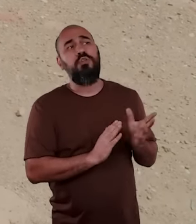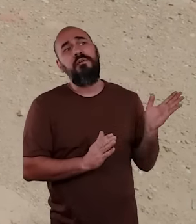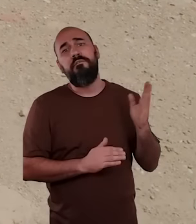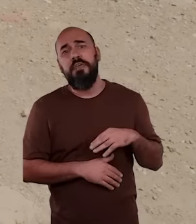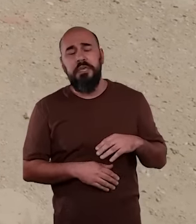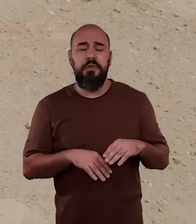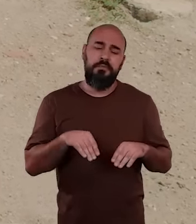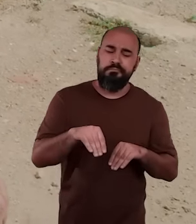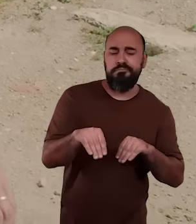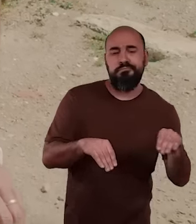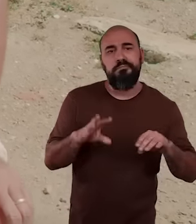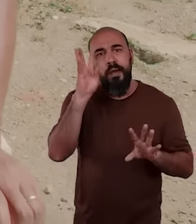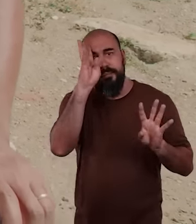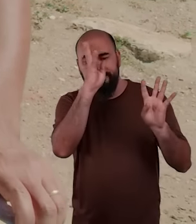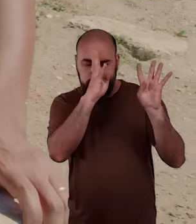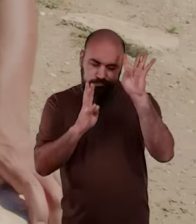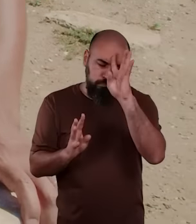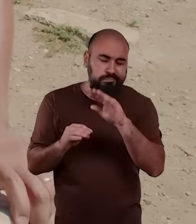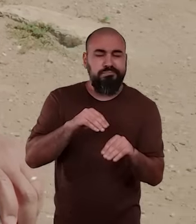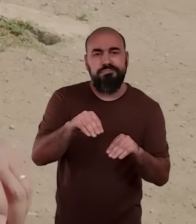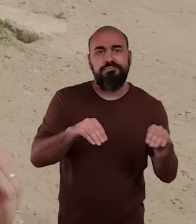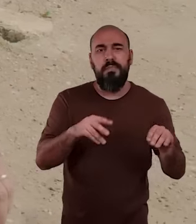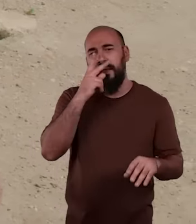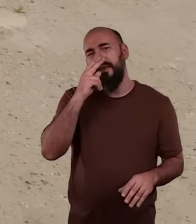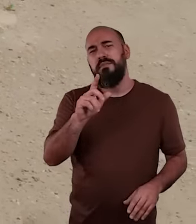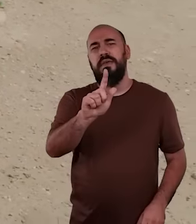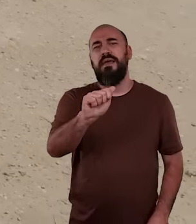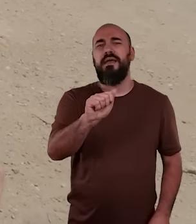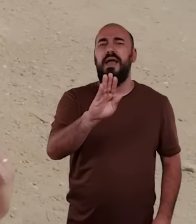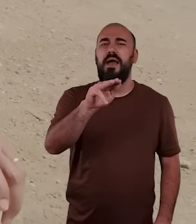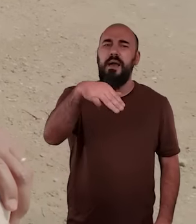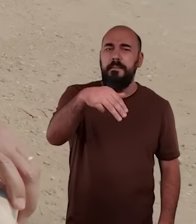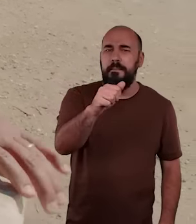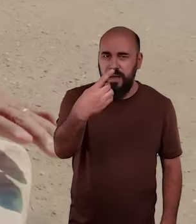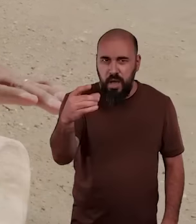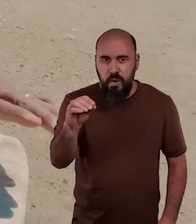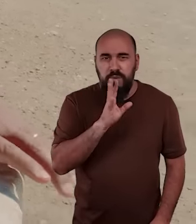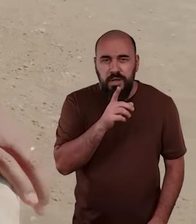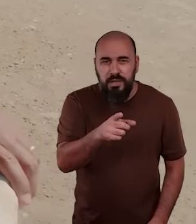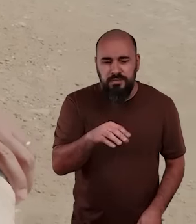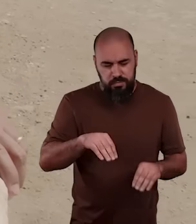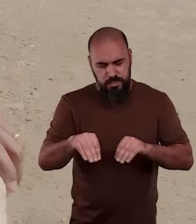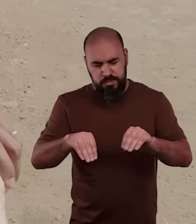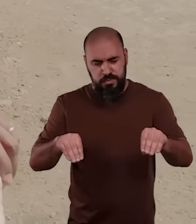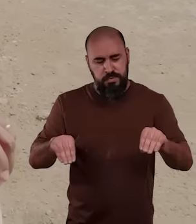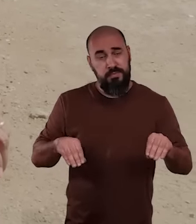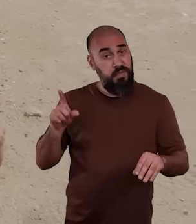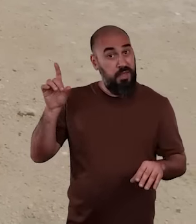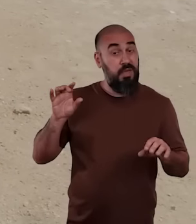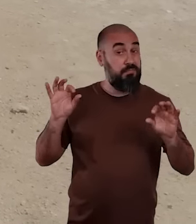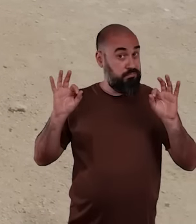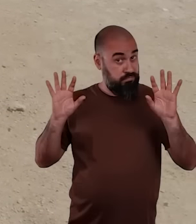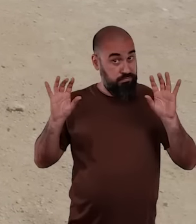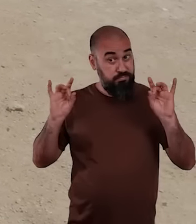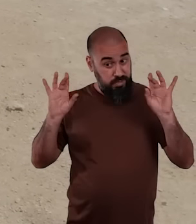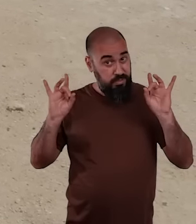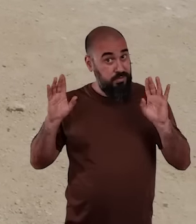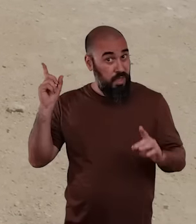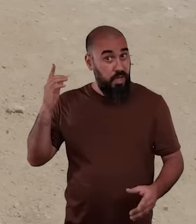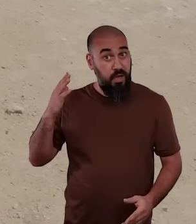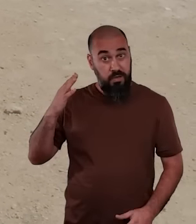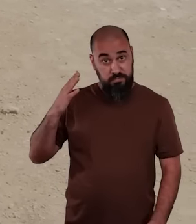colocava várias peças aqui e funcionava como se fosse um gamão, alguma coisa assim. Era algo sofisticado para a época, para